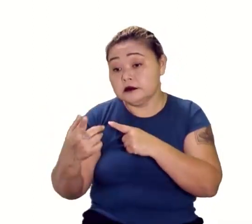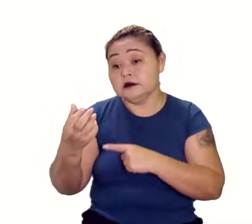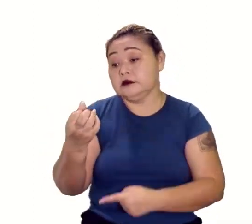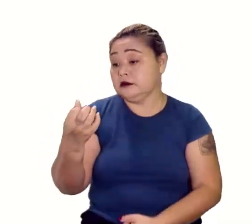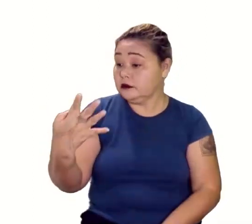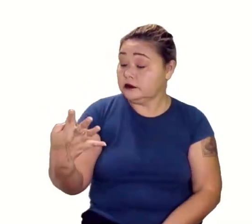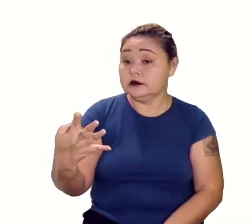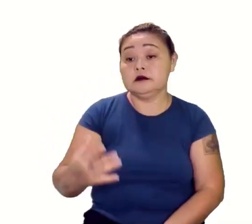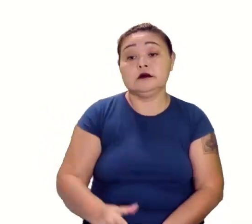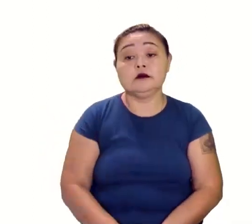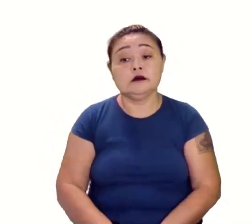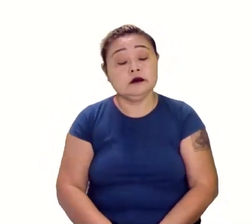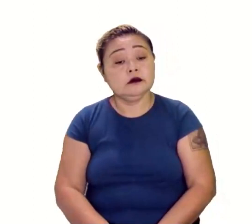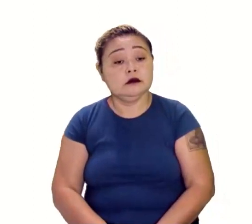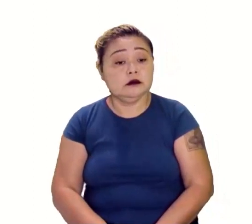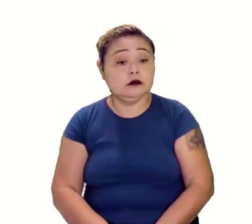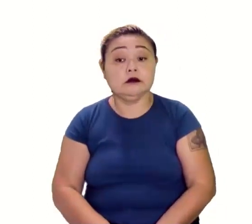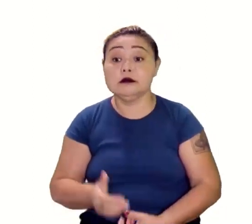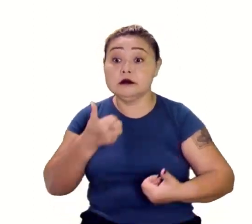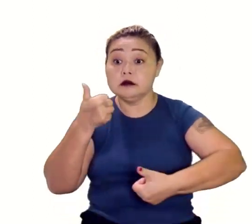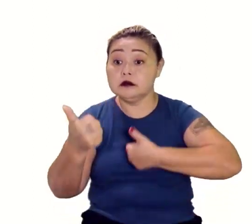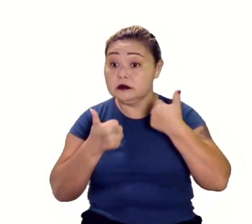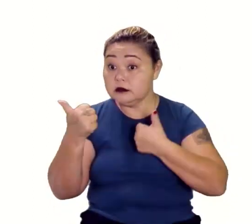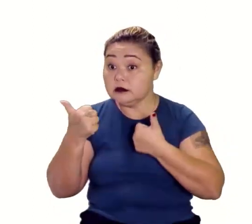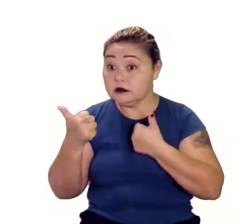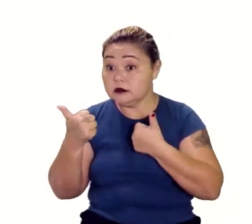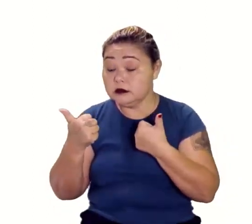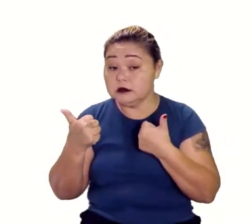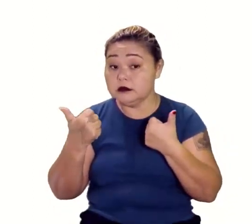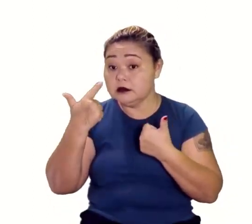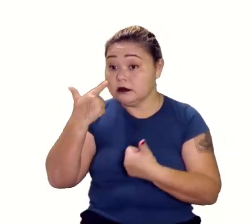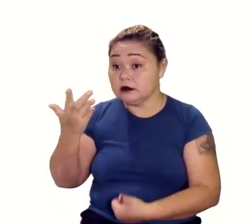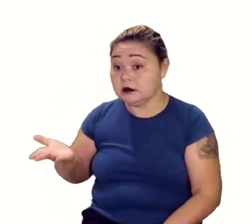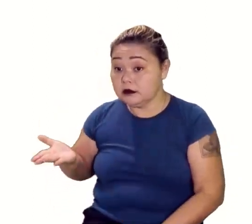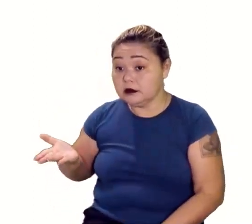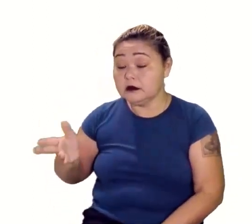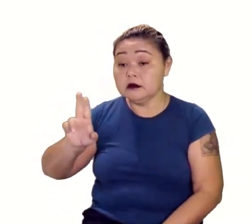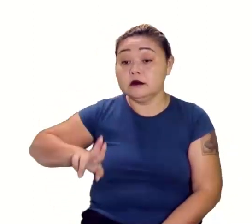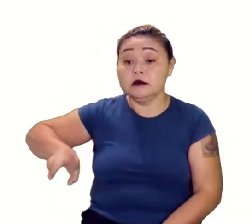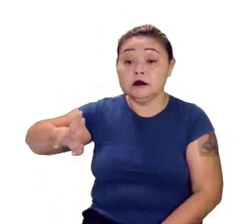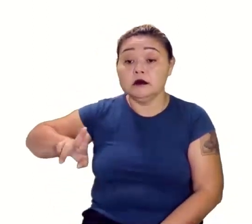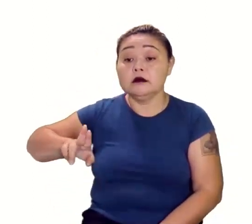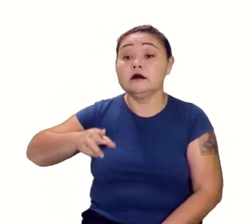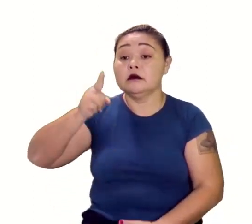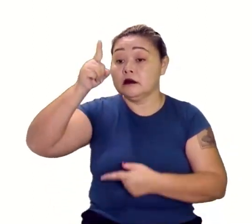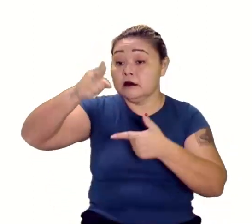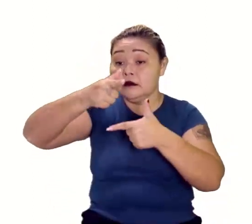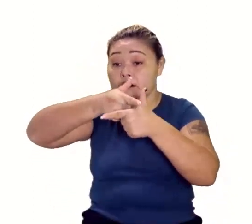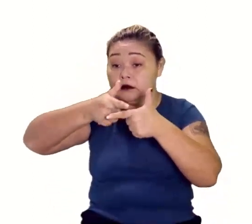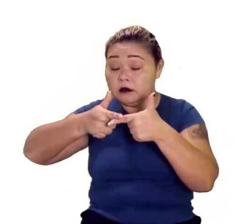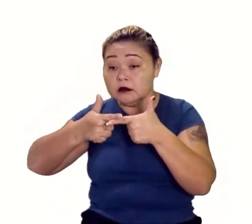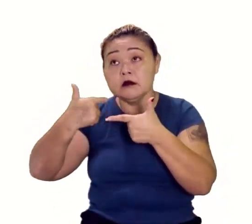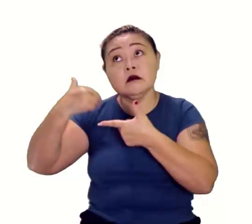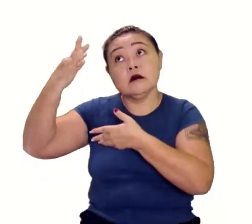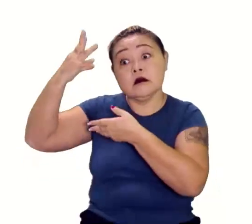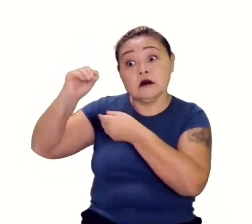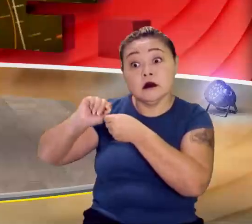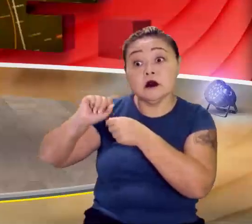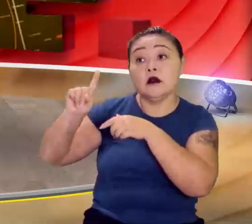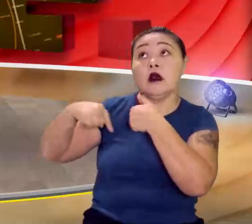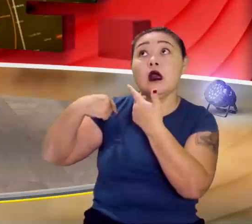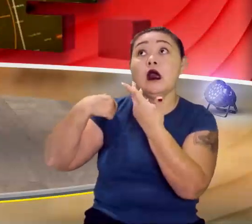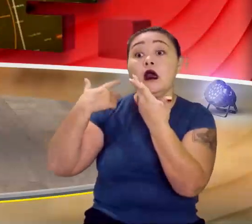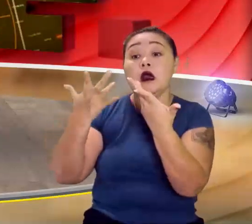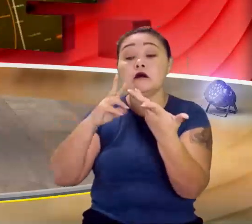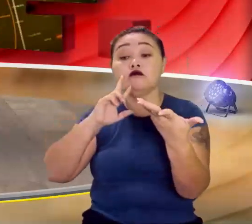4, 64. Beleza, então? Então, Beleza. olha aí. Utilizando a fatoração ou pelo raciocínio lógico,